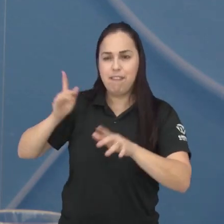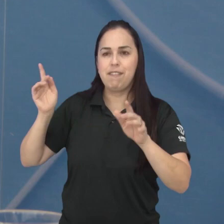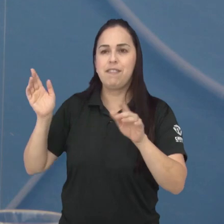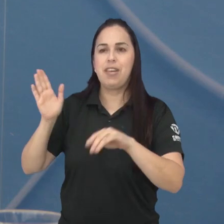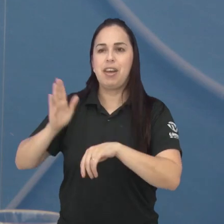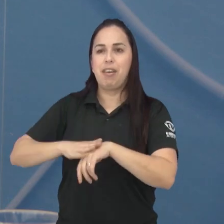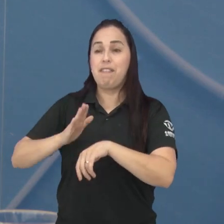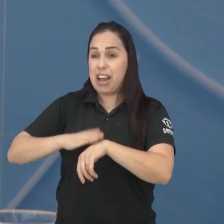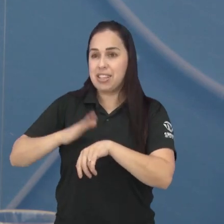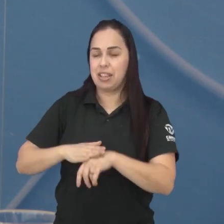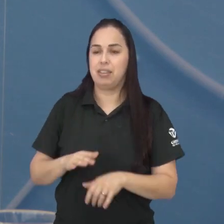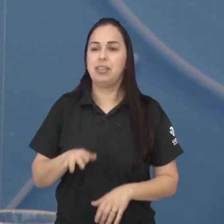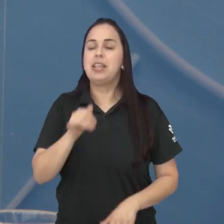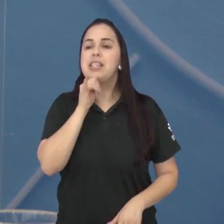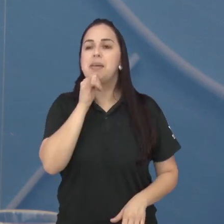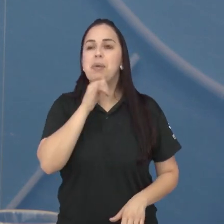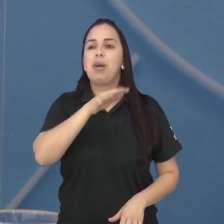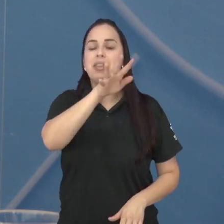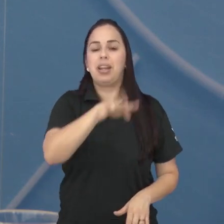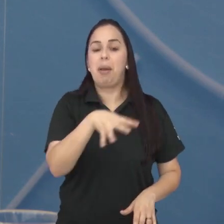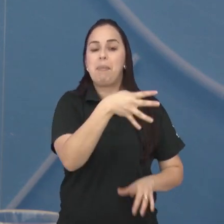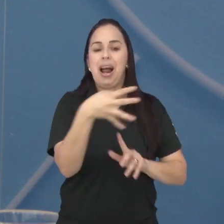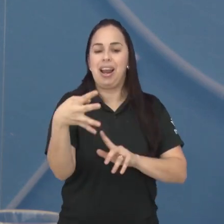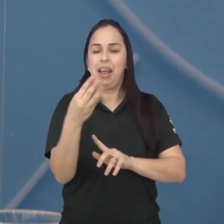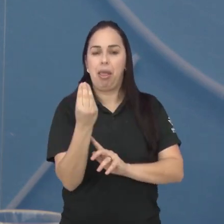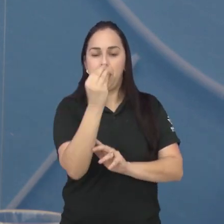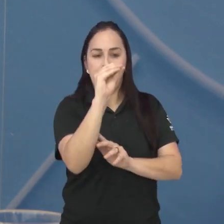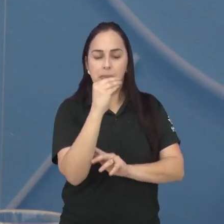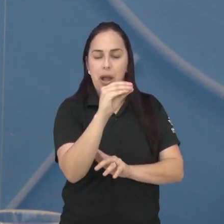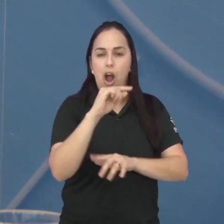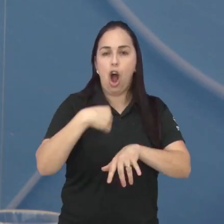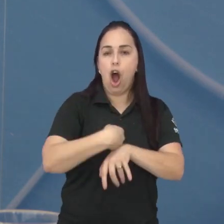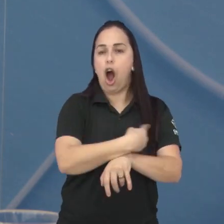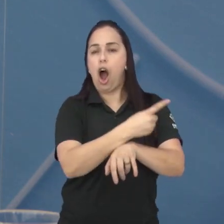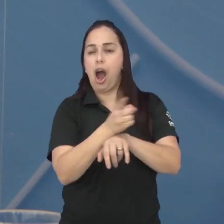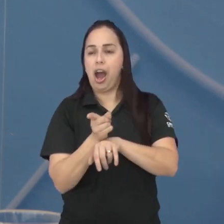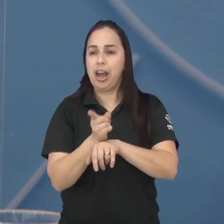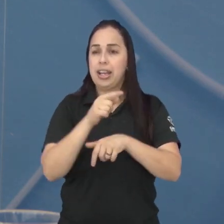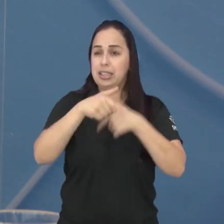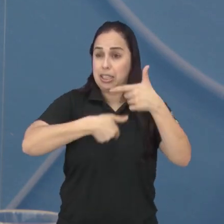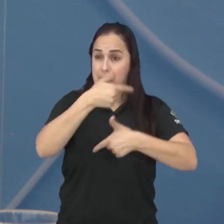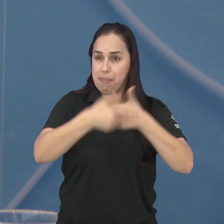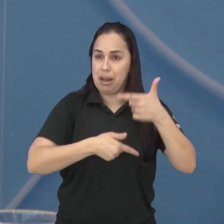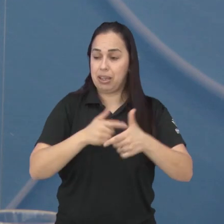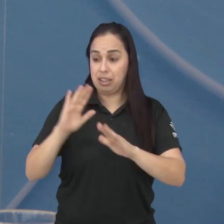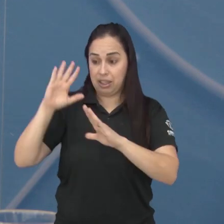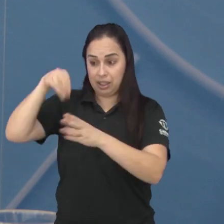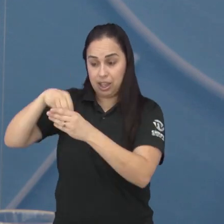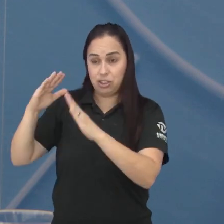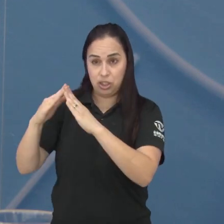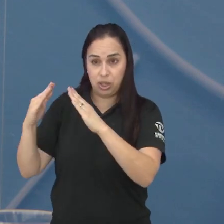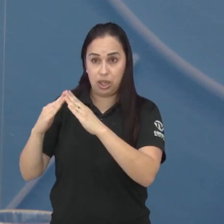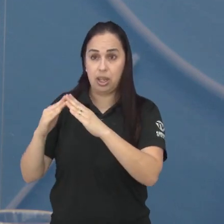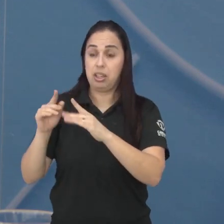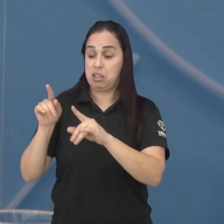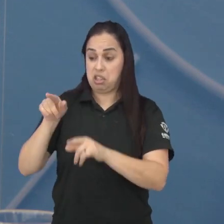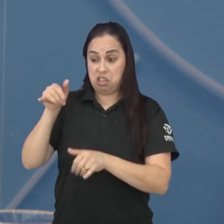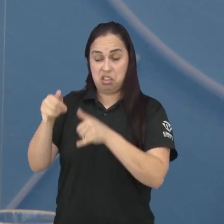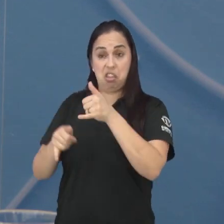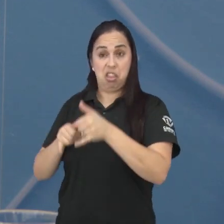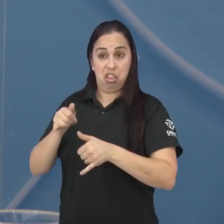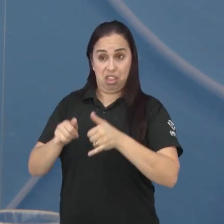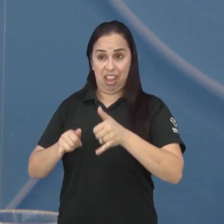gente puser na planilha quantas horas de trabalho a mais por semana a mulher faz em casa e faz no cima do